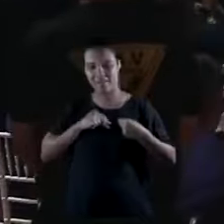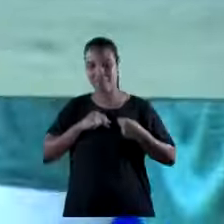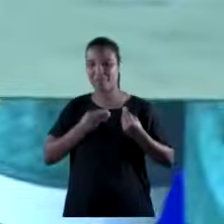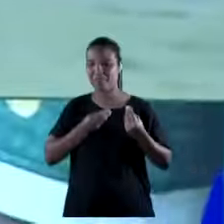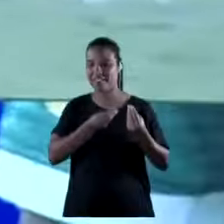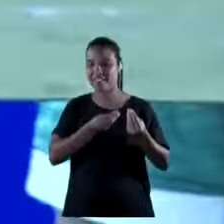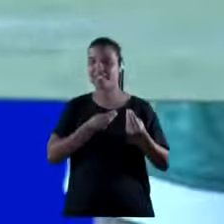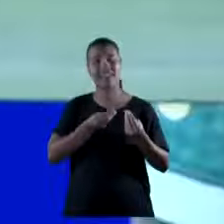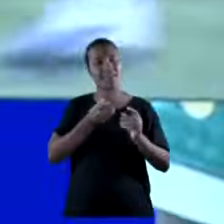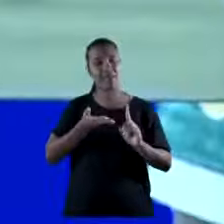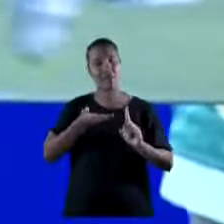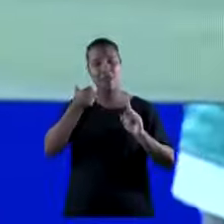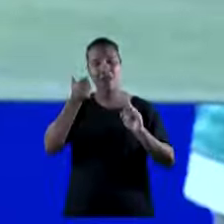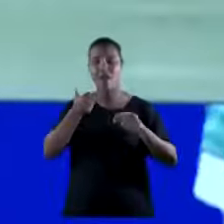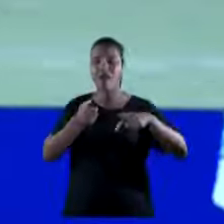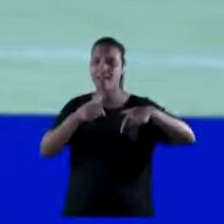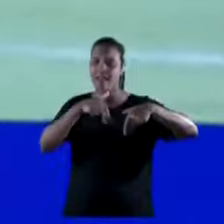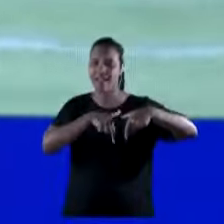Melhor atacante.